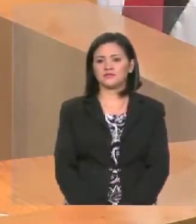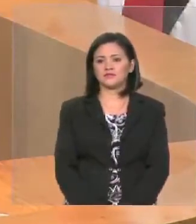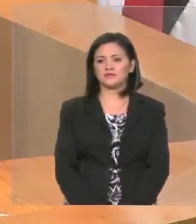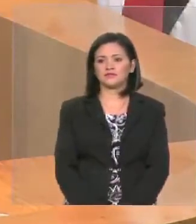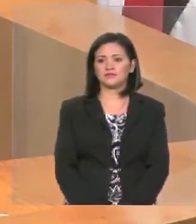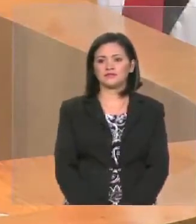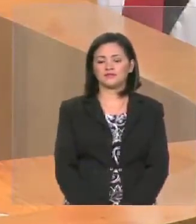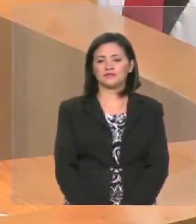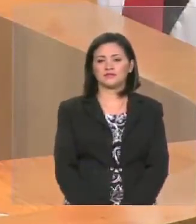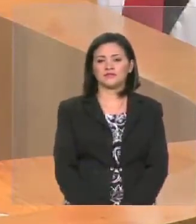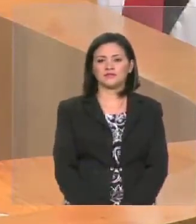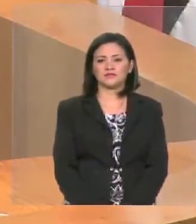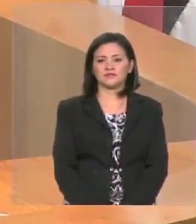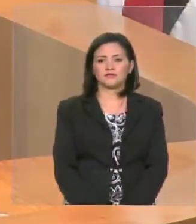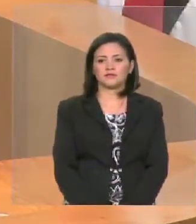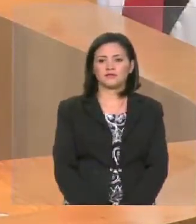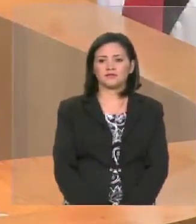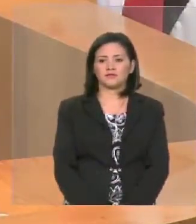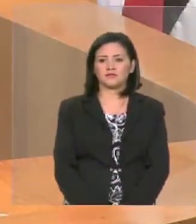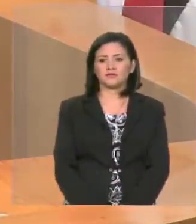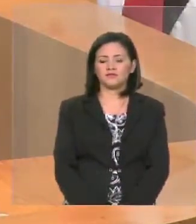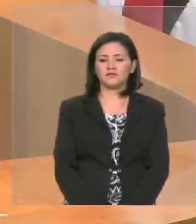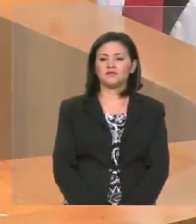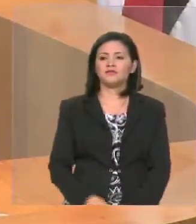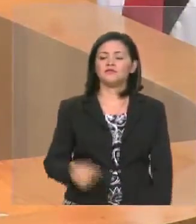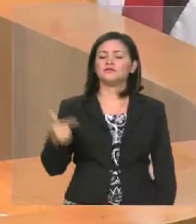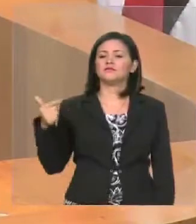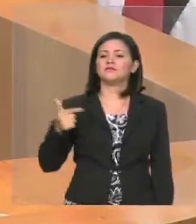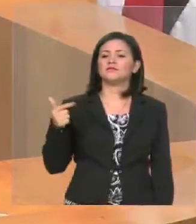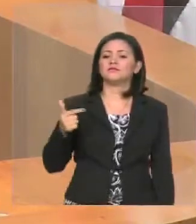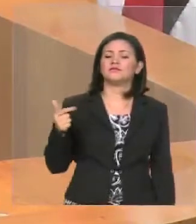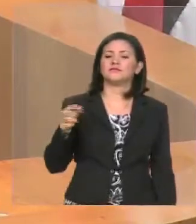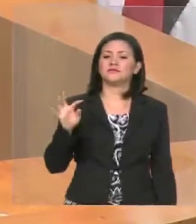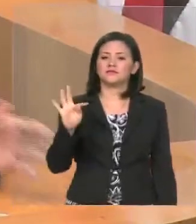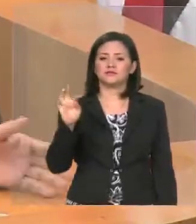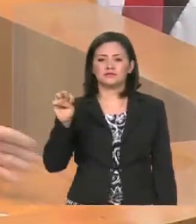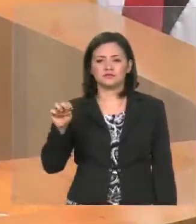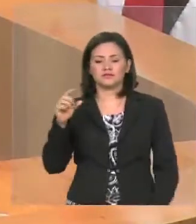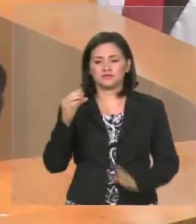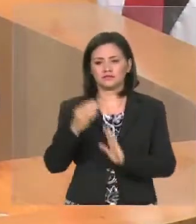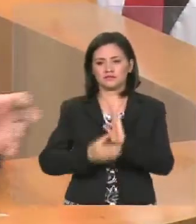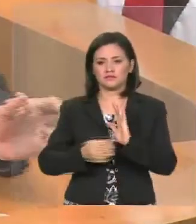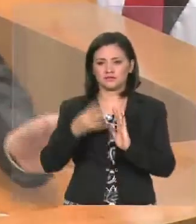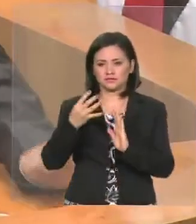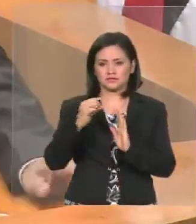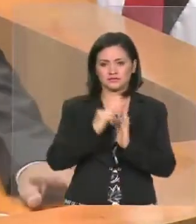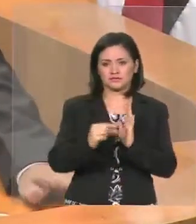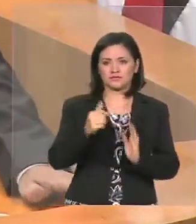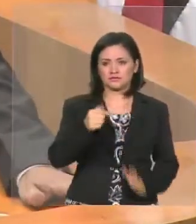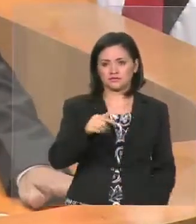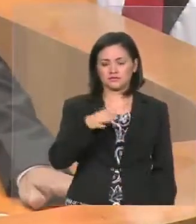Parafraseando 2 Timóteo, capítulo 4, versículos de 7 a 8,